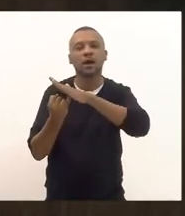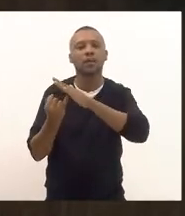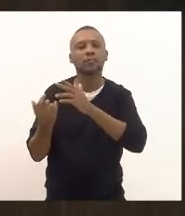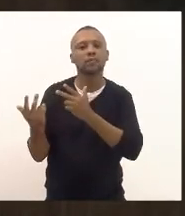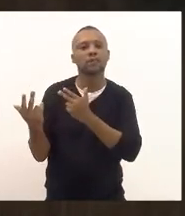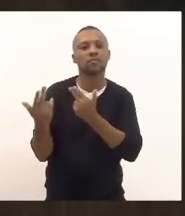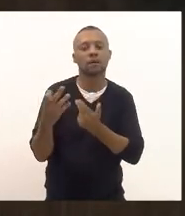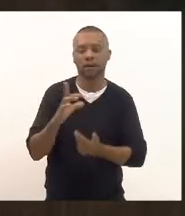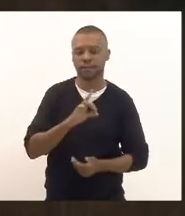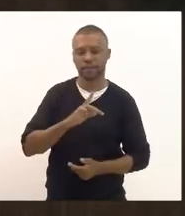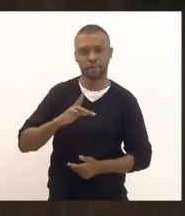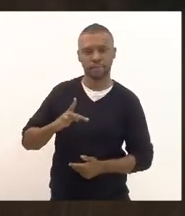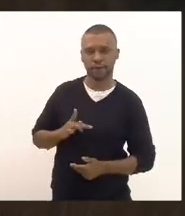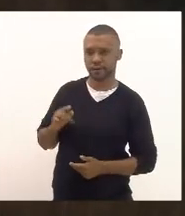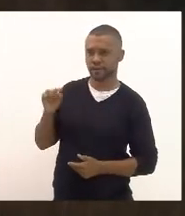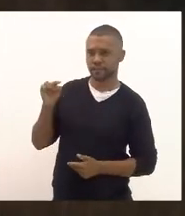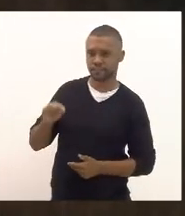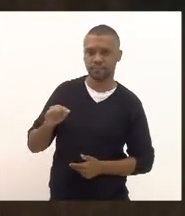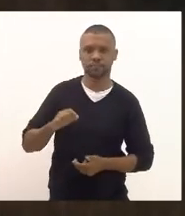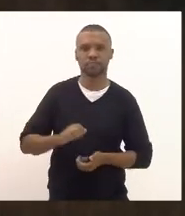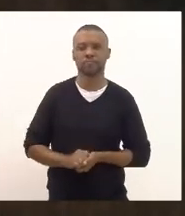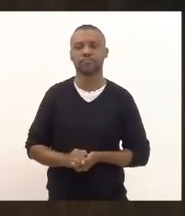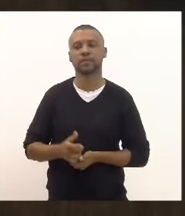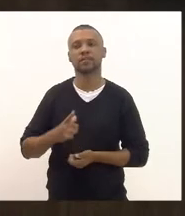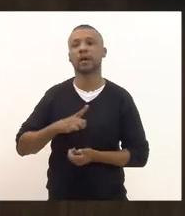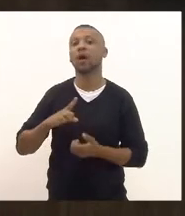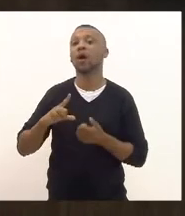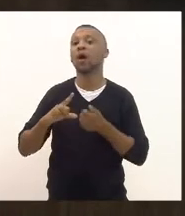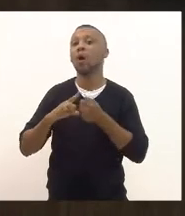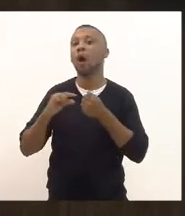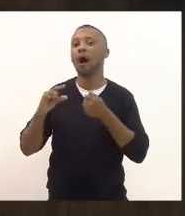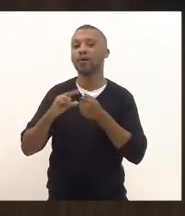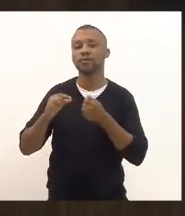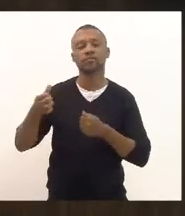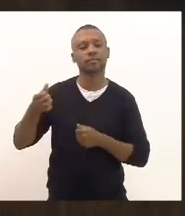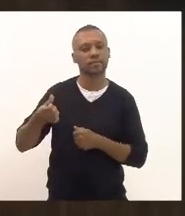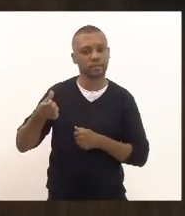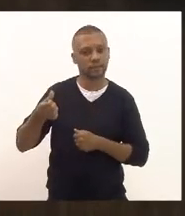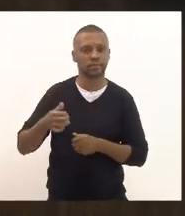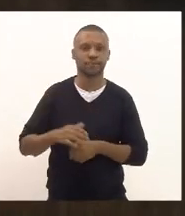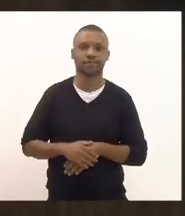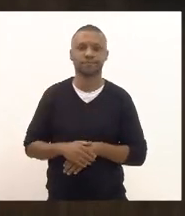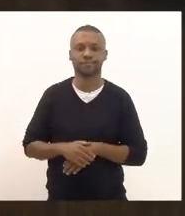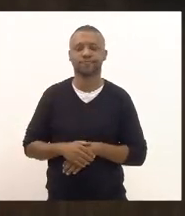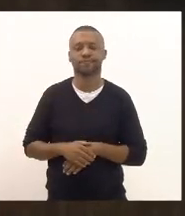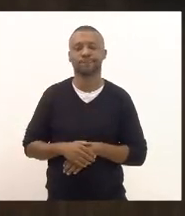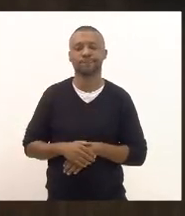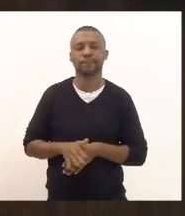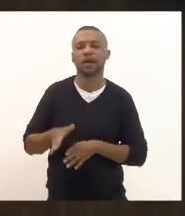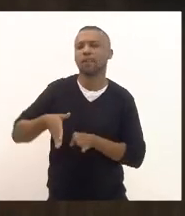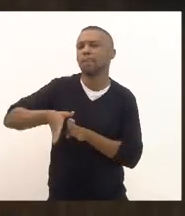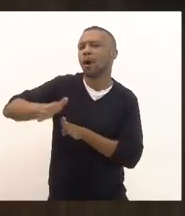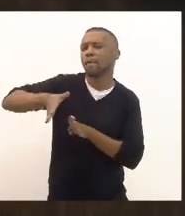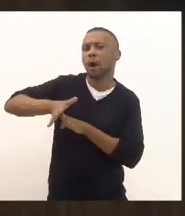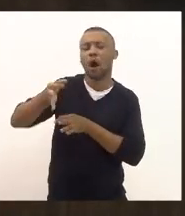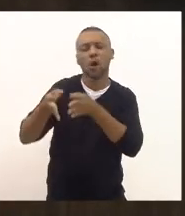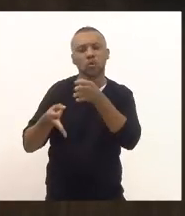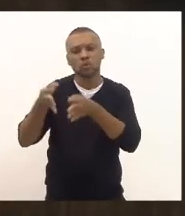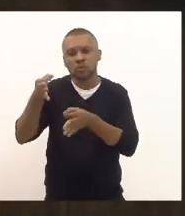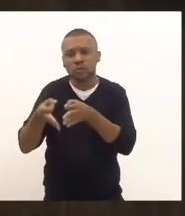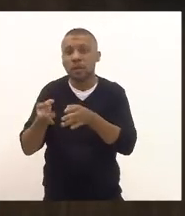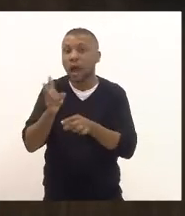Defensoria Pública que coloca aqui no artigo 6 prestar orientação jurídica atendimento